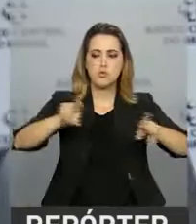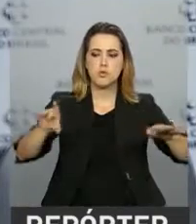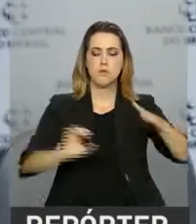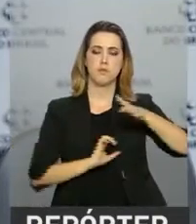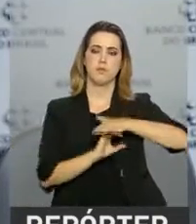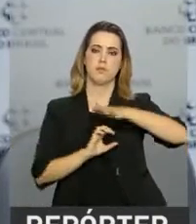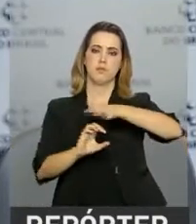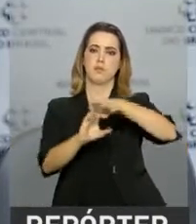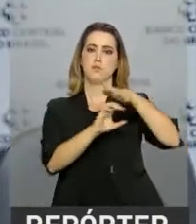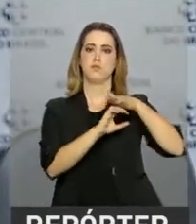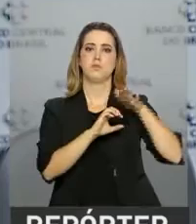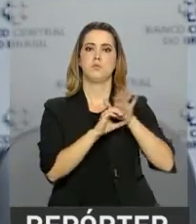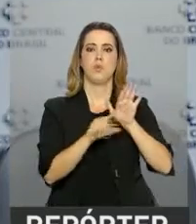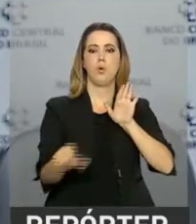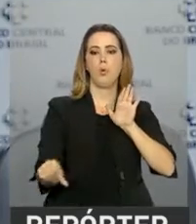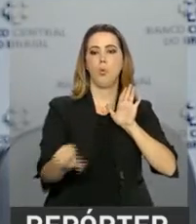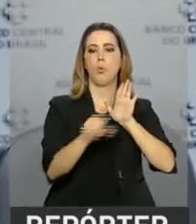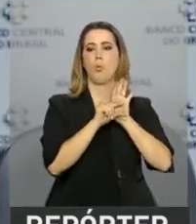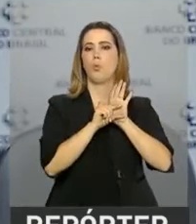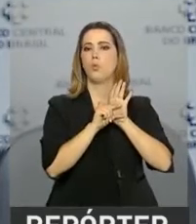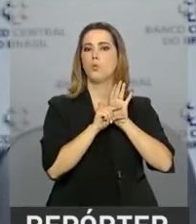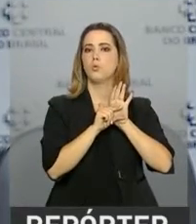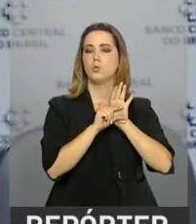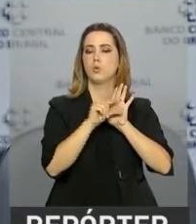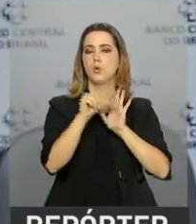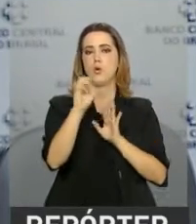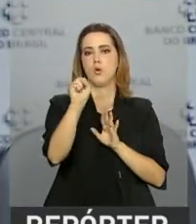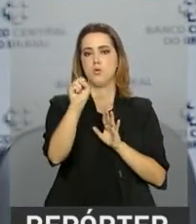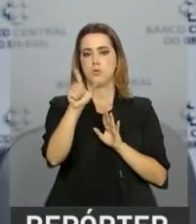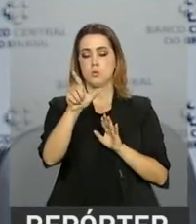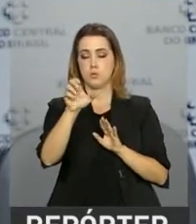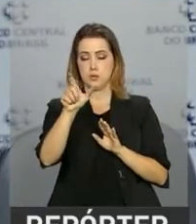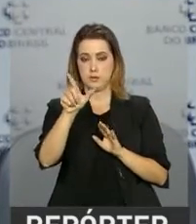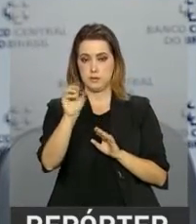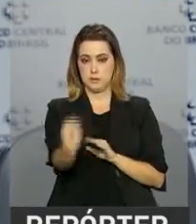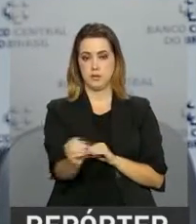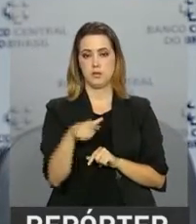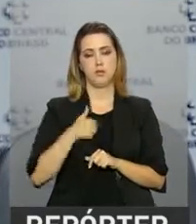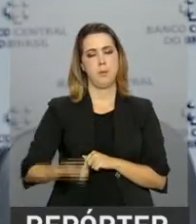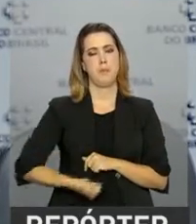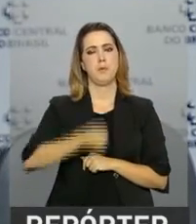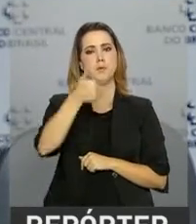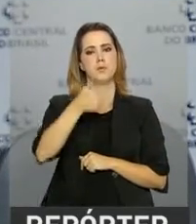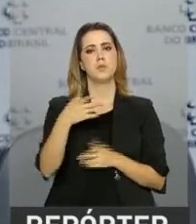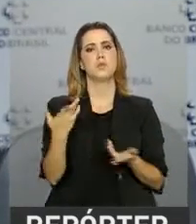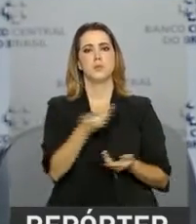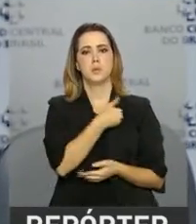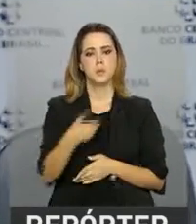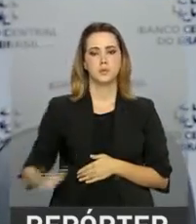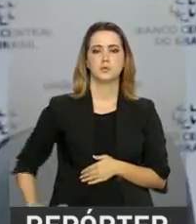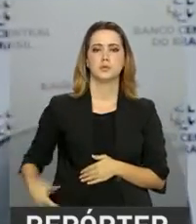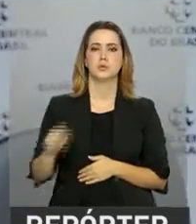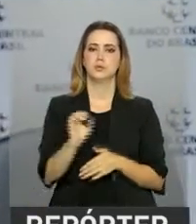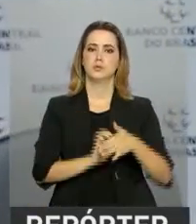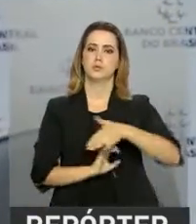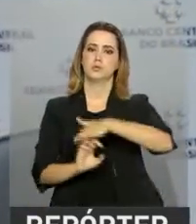conselho para a ética né nos dá um bastante mais otimismo relacionado à melhoria das gordas governança das empresas no mercado